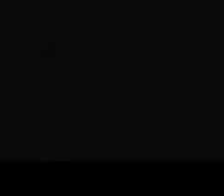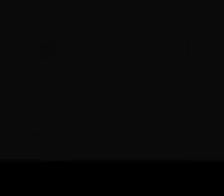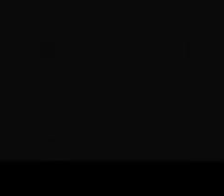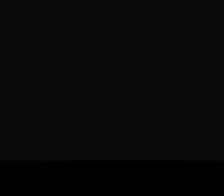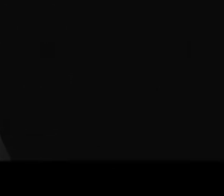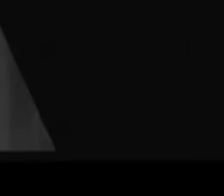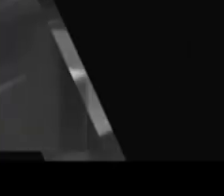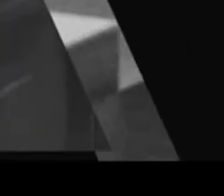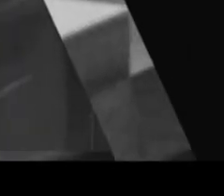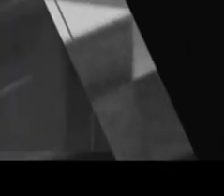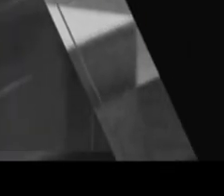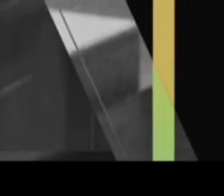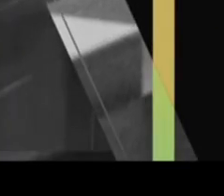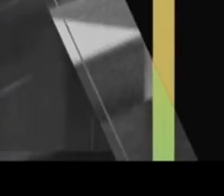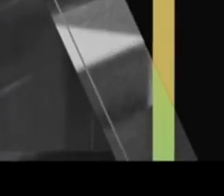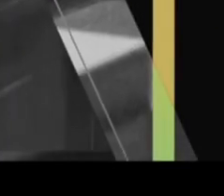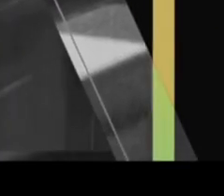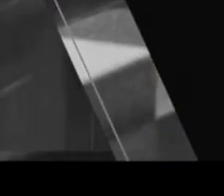Design.